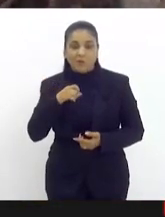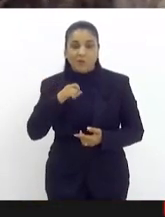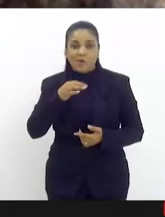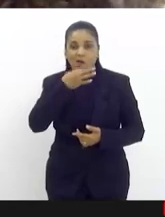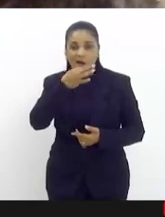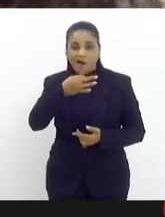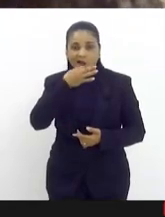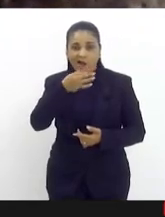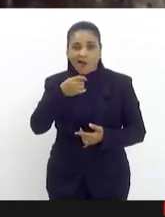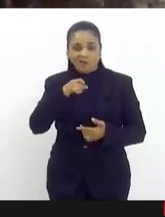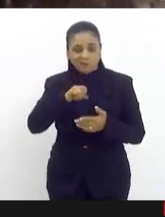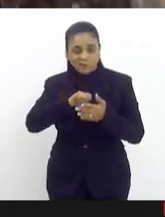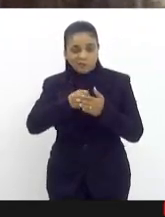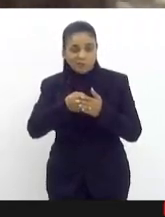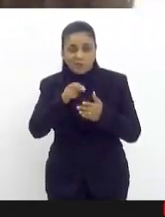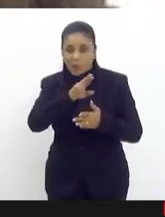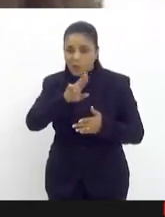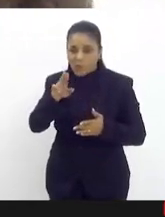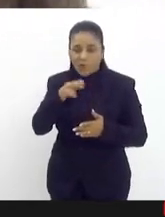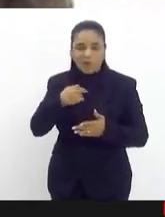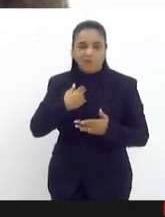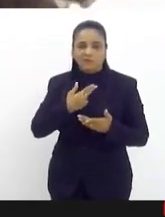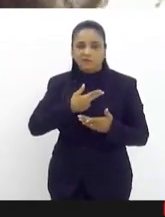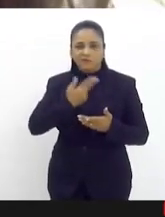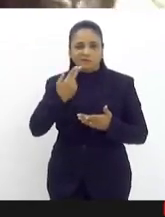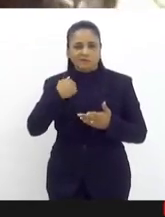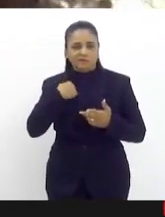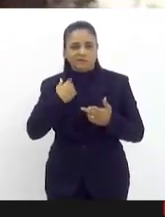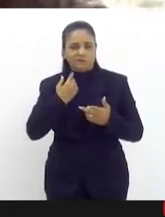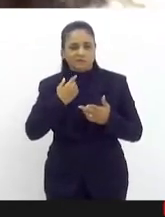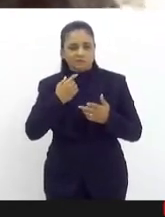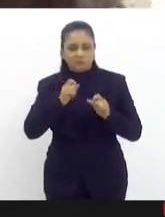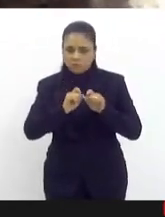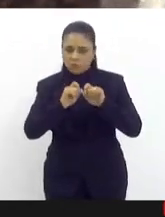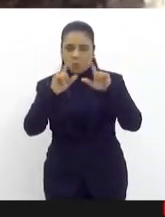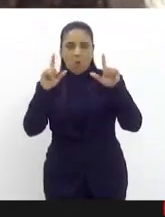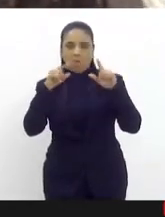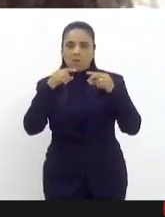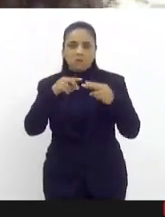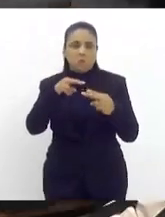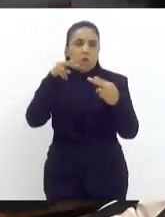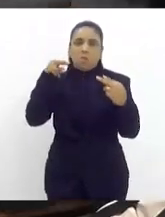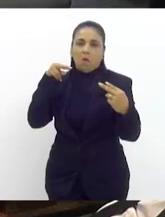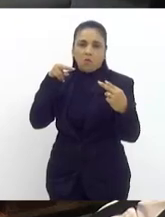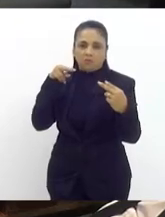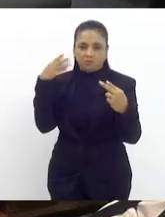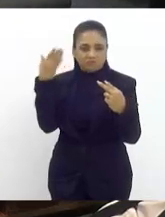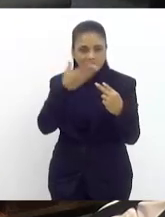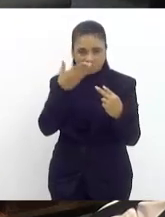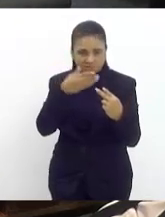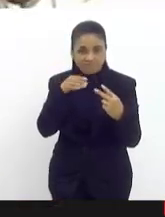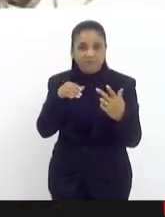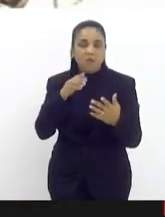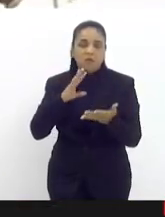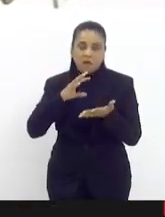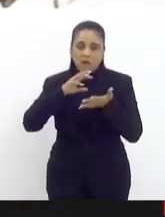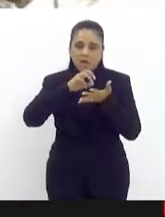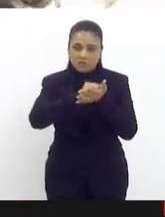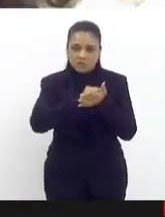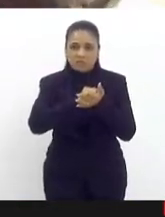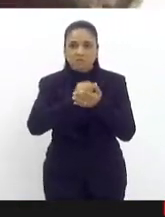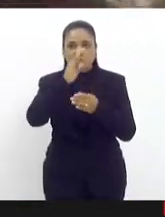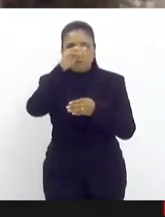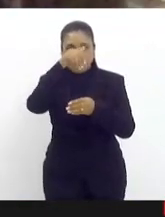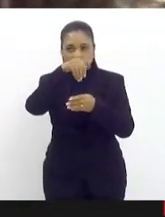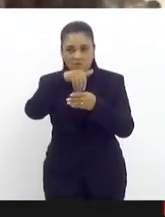TV Alerj, acho que chamaram meu nome e, na verdade, não aparecia aqui para a gente no remoto. Mas eu gostaria de registrar meu voto, haja visto